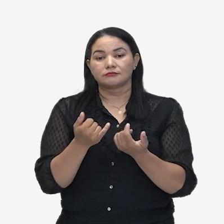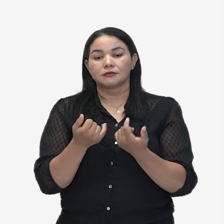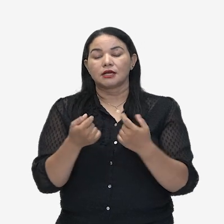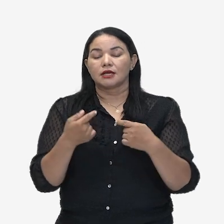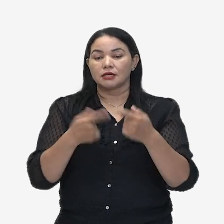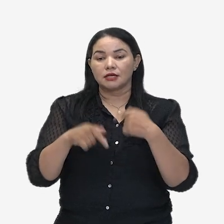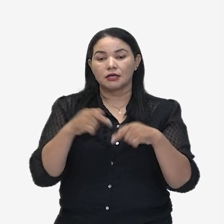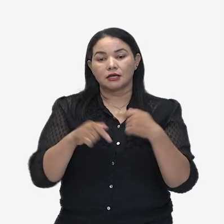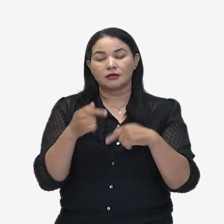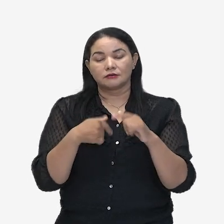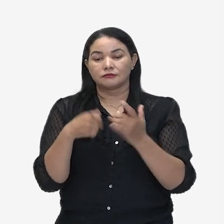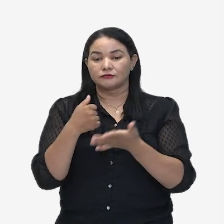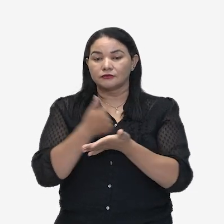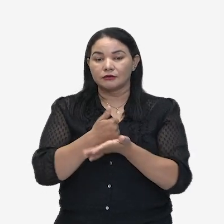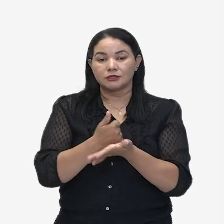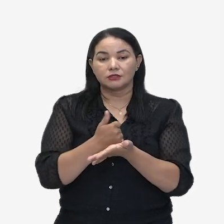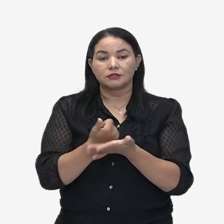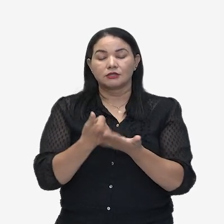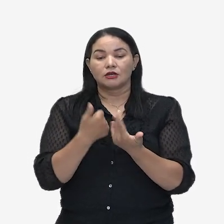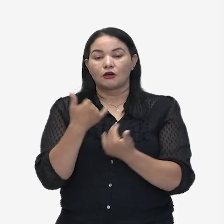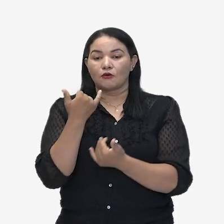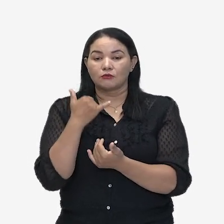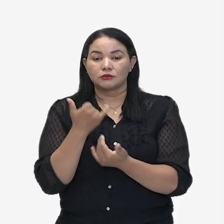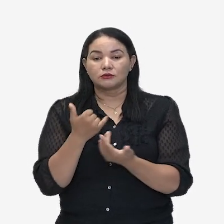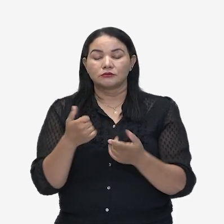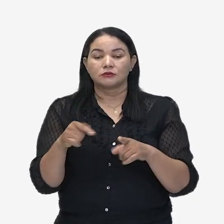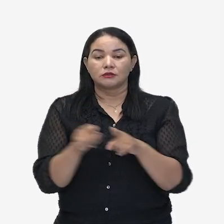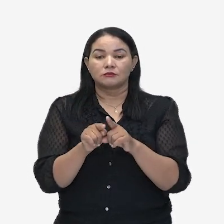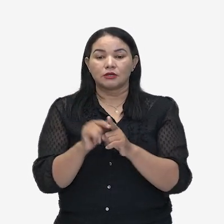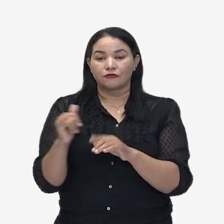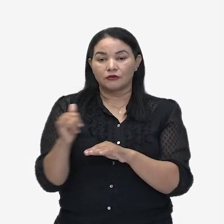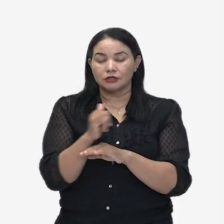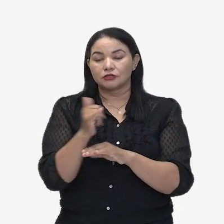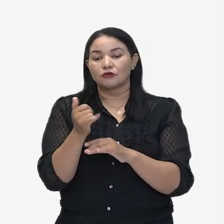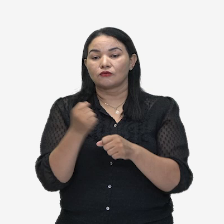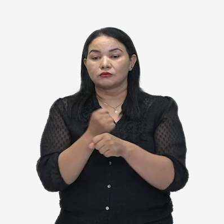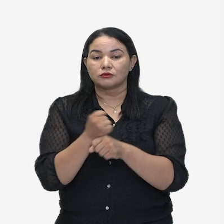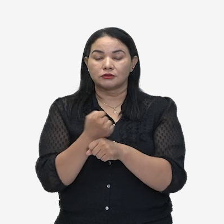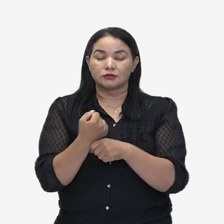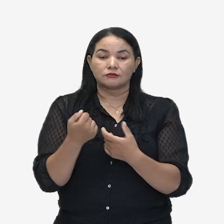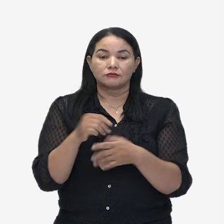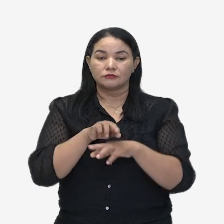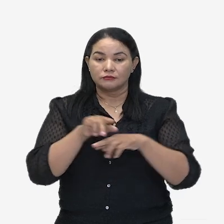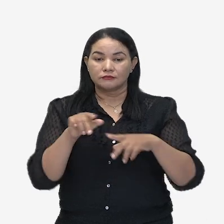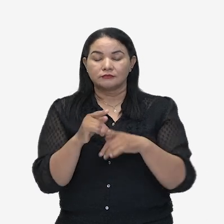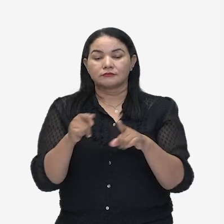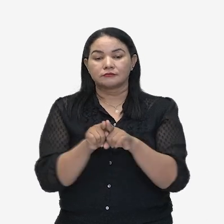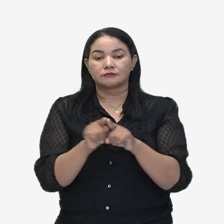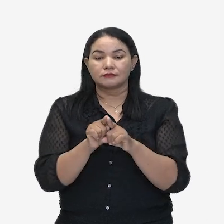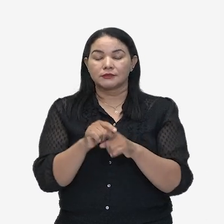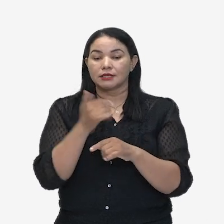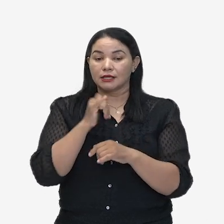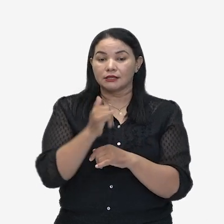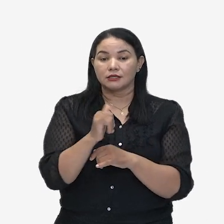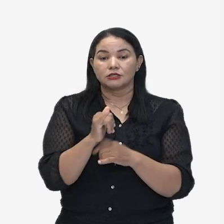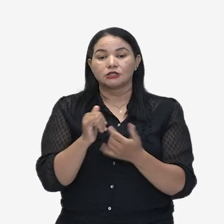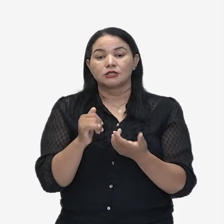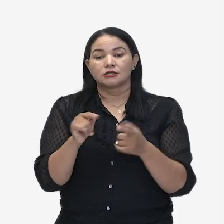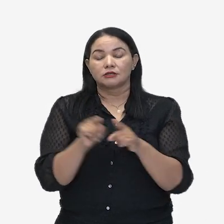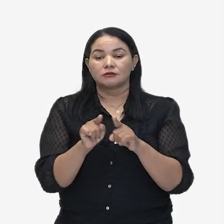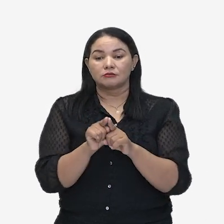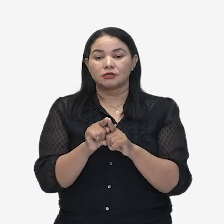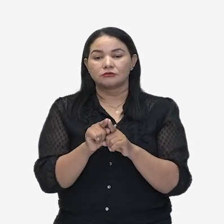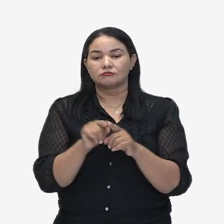químicos, farmacêuticos, telecomunicações, aviação, construção naval, energia nuclear, siderurgia